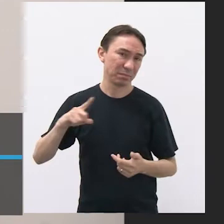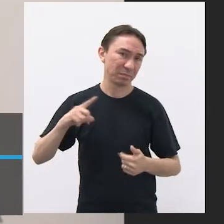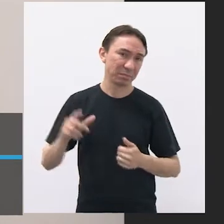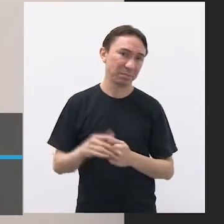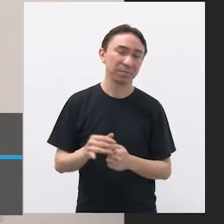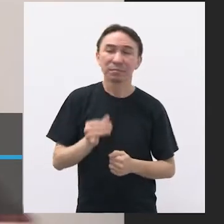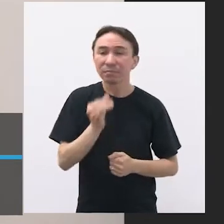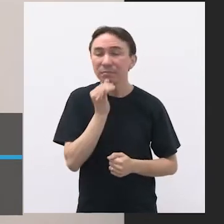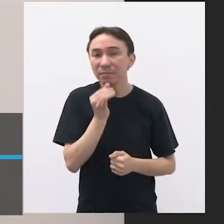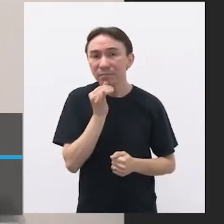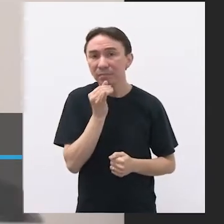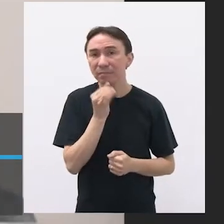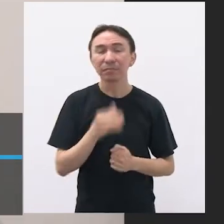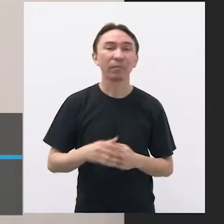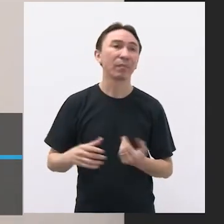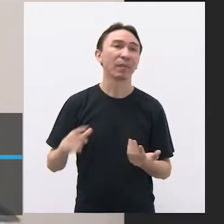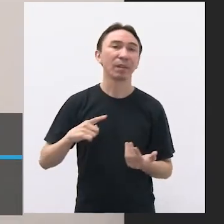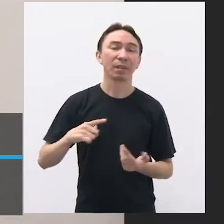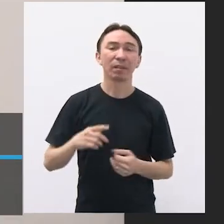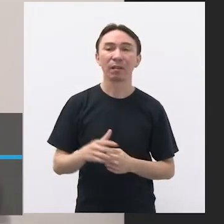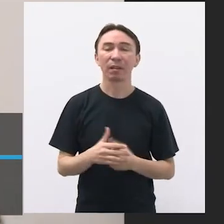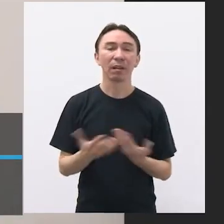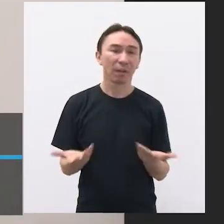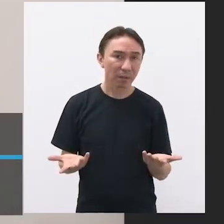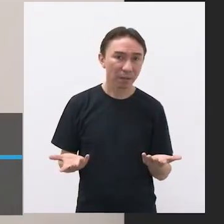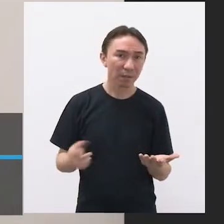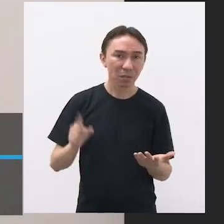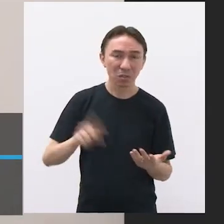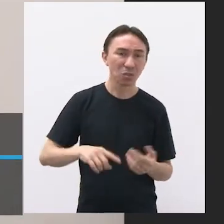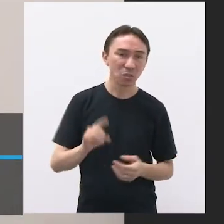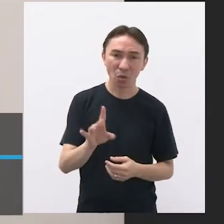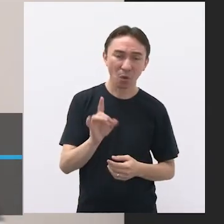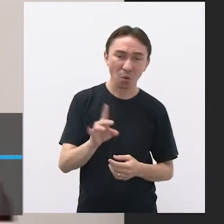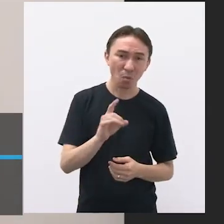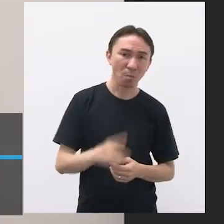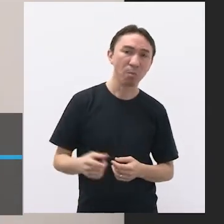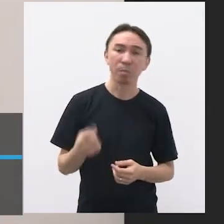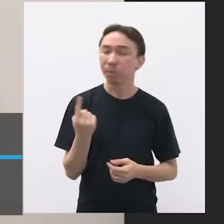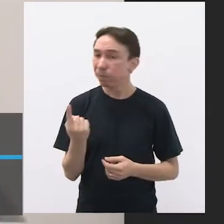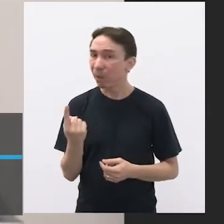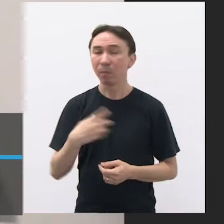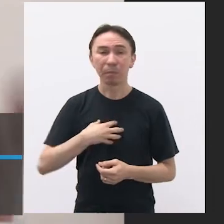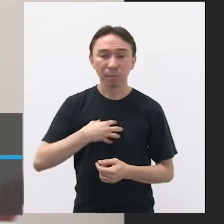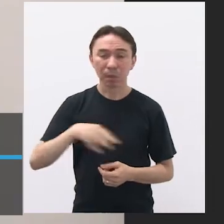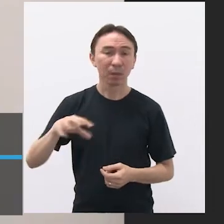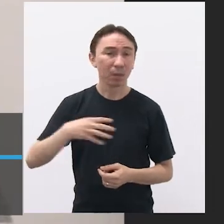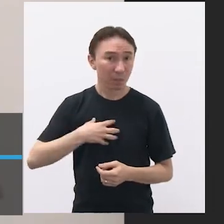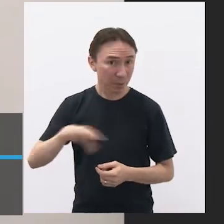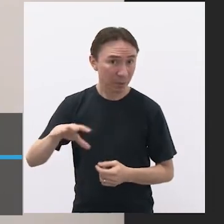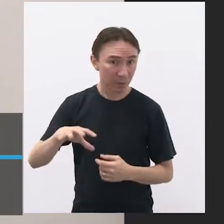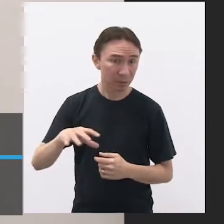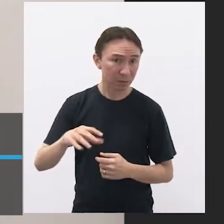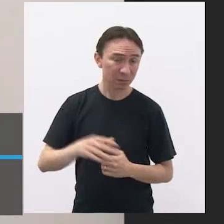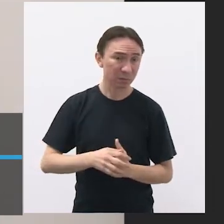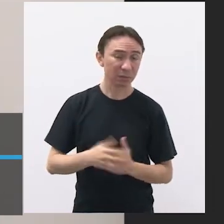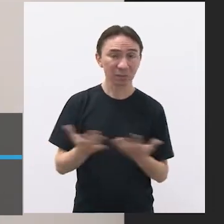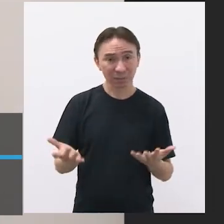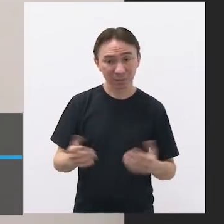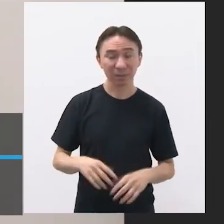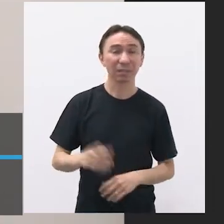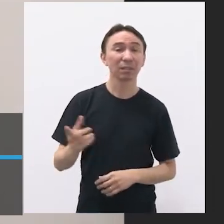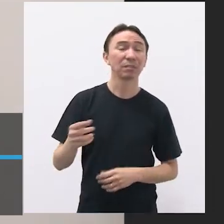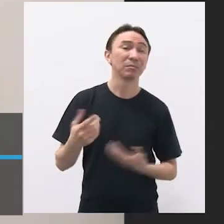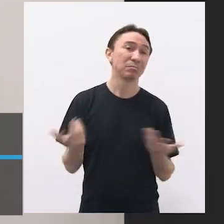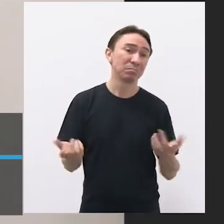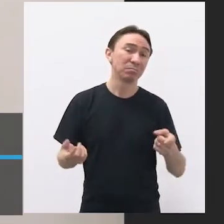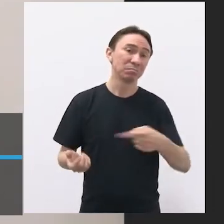identidade normativa, né? Não é somente uma identidade normativa. E a gente precisa acolher esses e essas estudantes